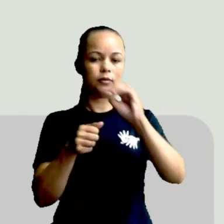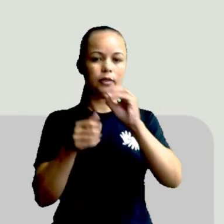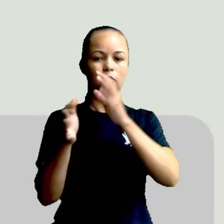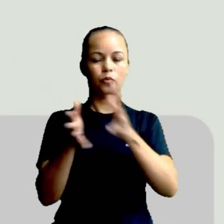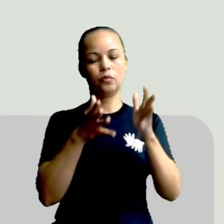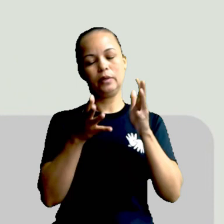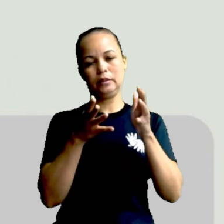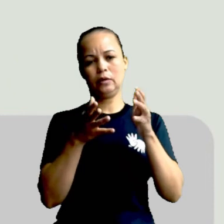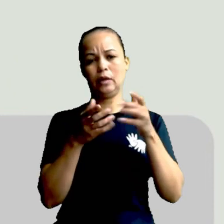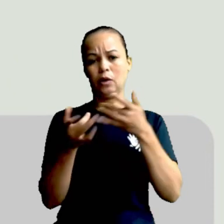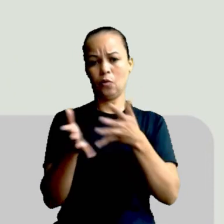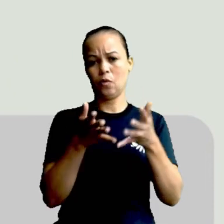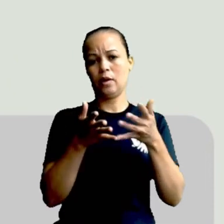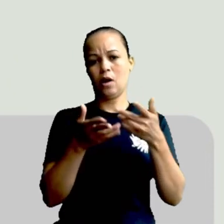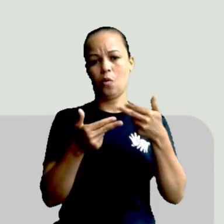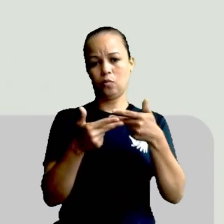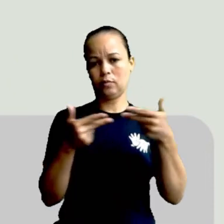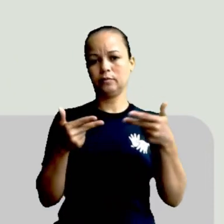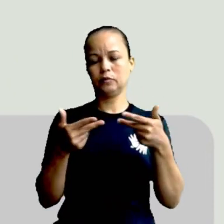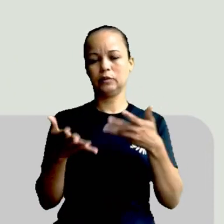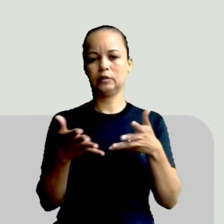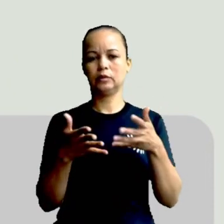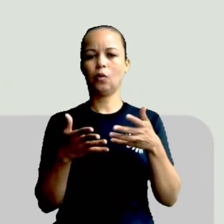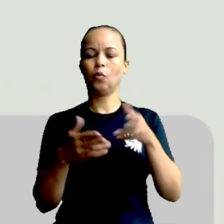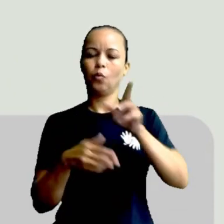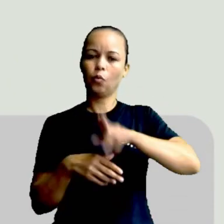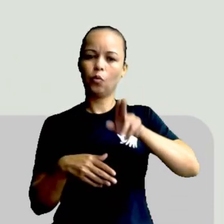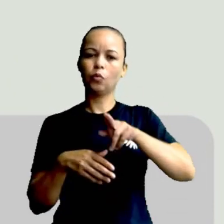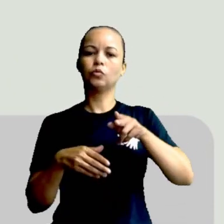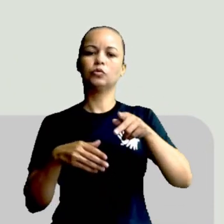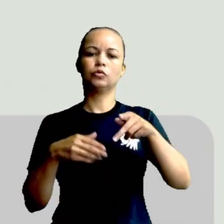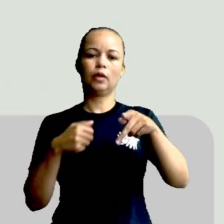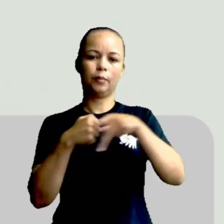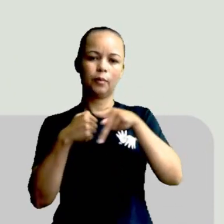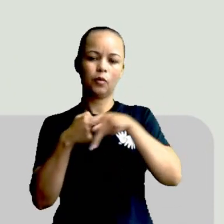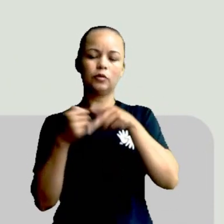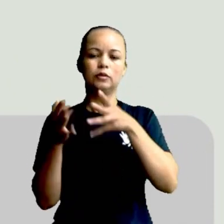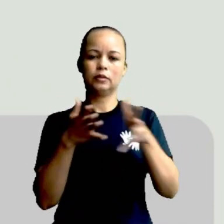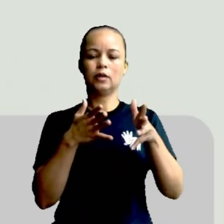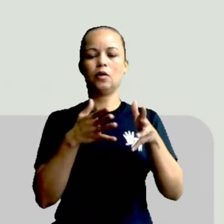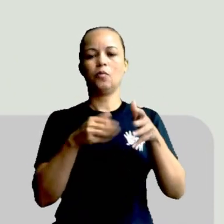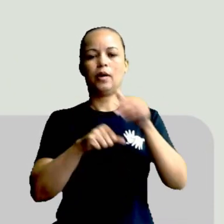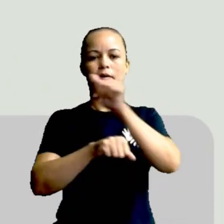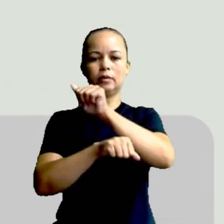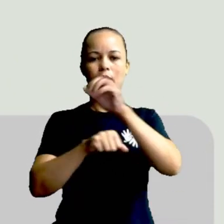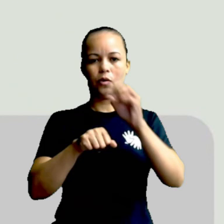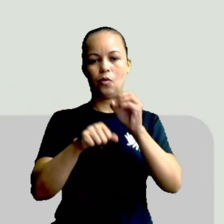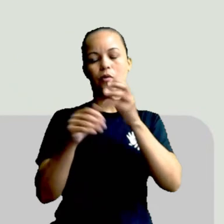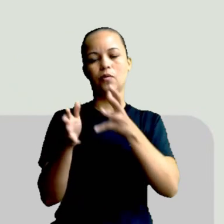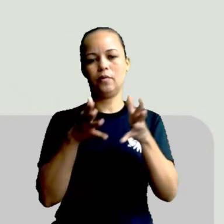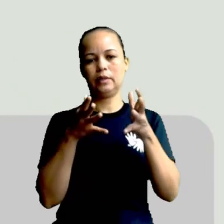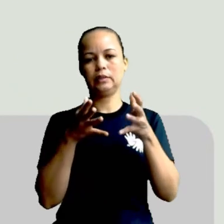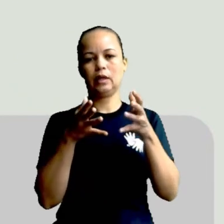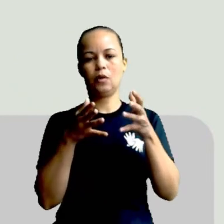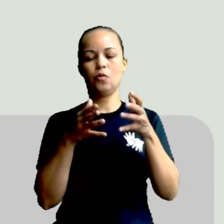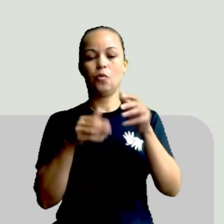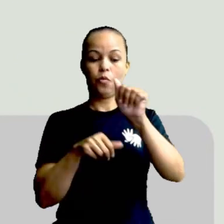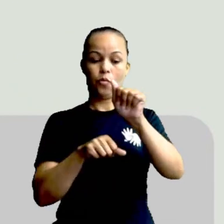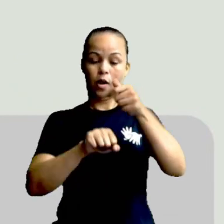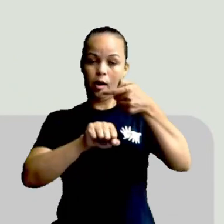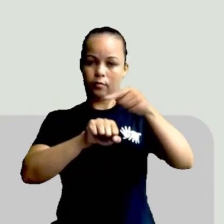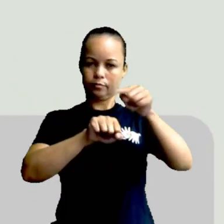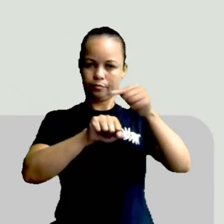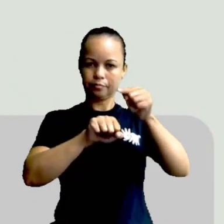alguma coisa também vai pedir o uso da preposição então juntando preposição mais artigo O ar é